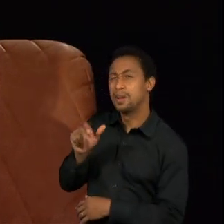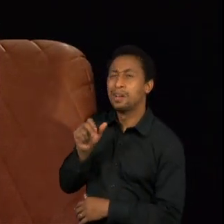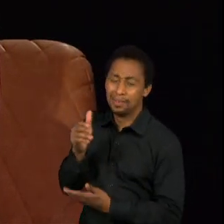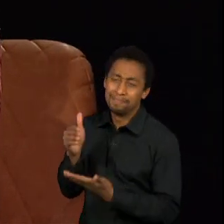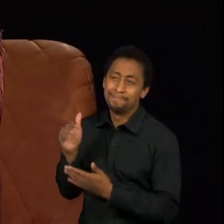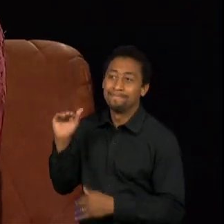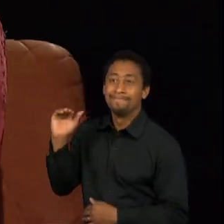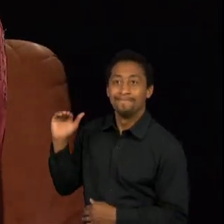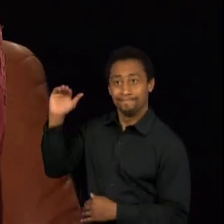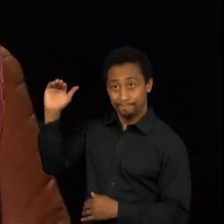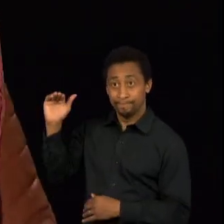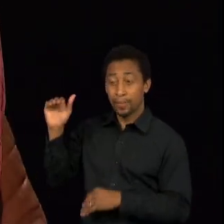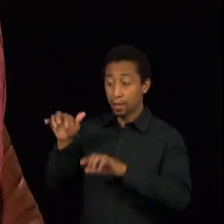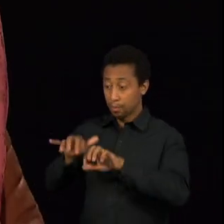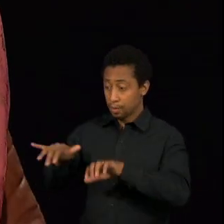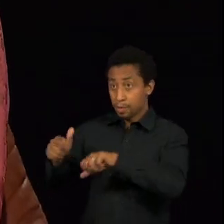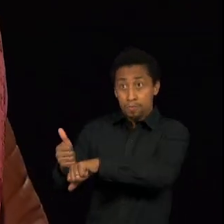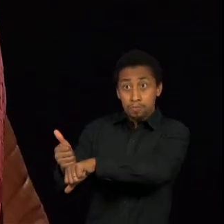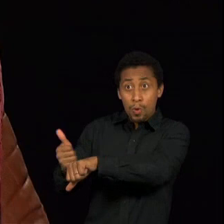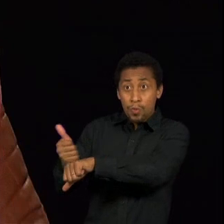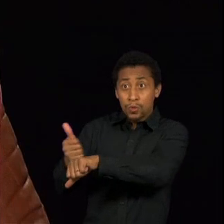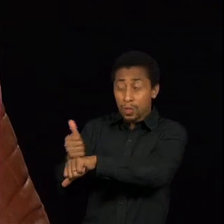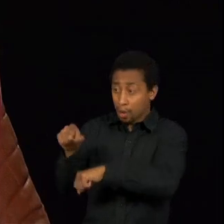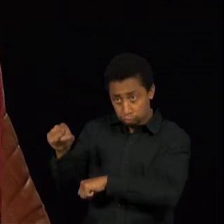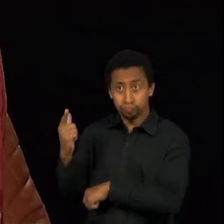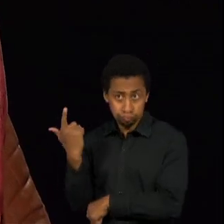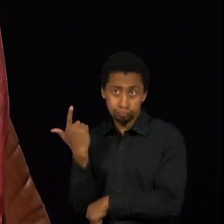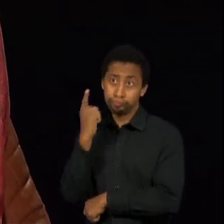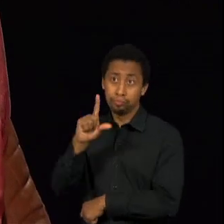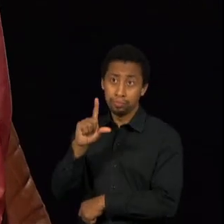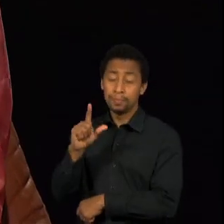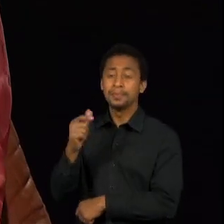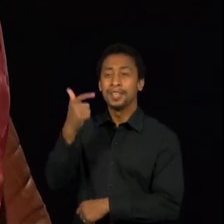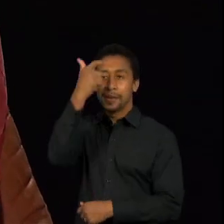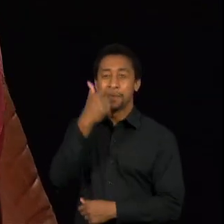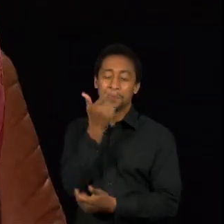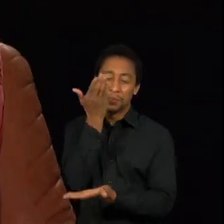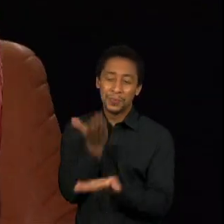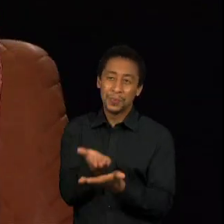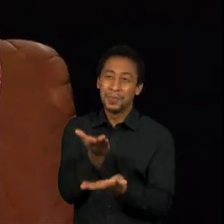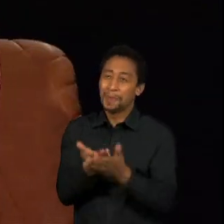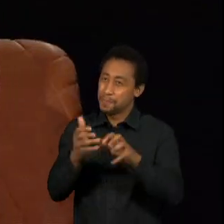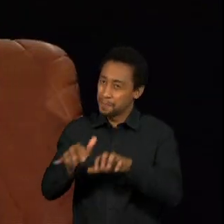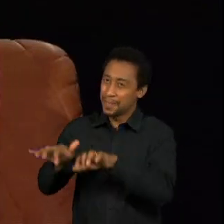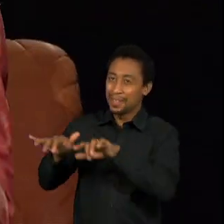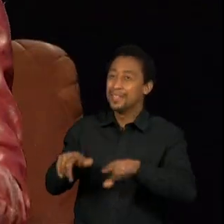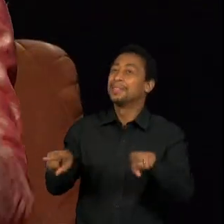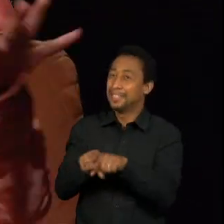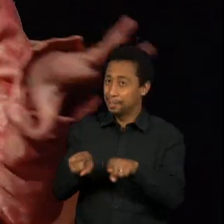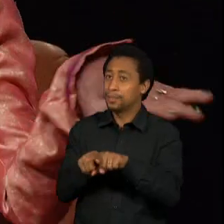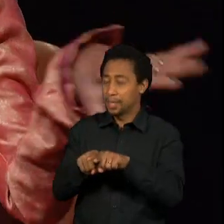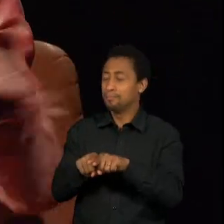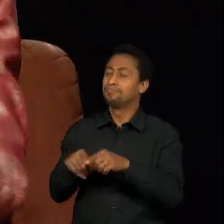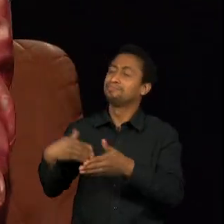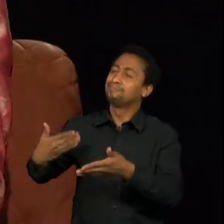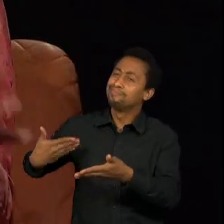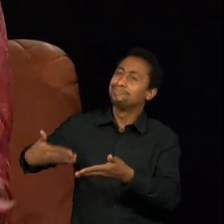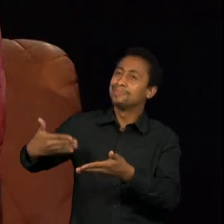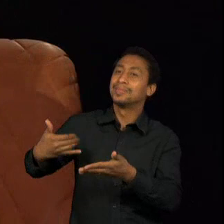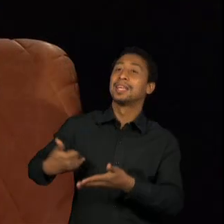uma pianista profissional. E eu estudei até uns 12 anos, cheguei a dar um concertozinho,